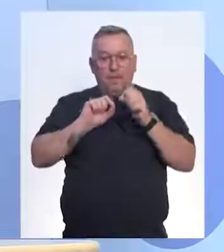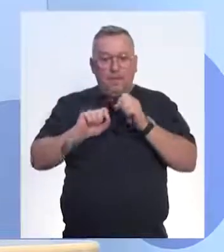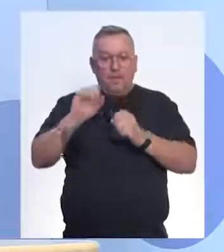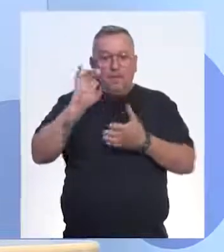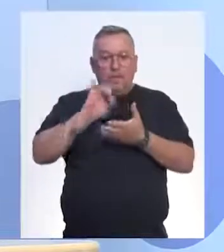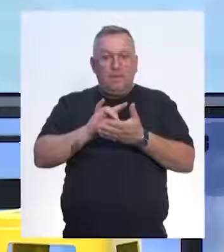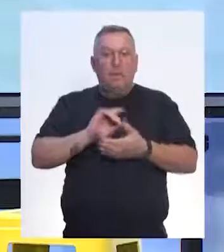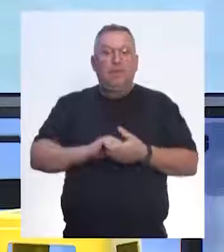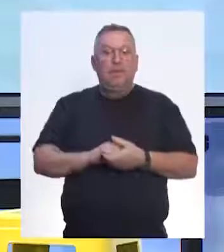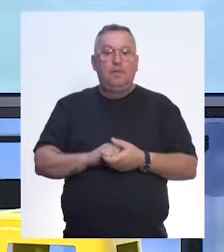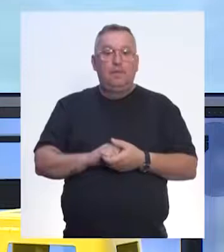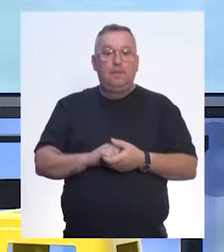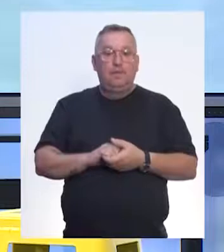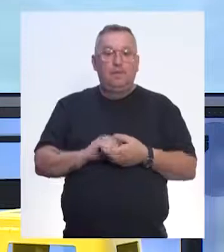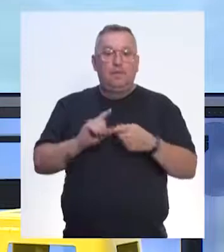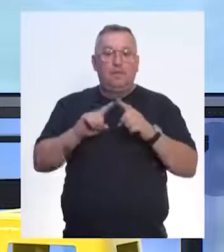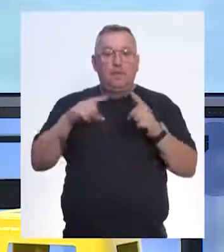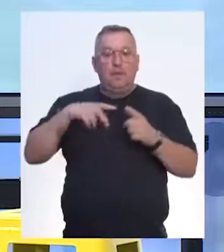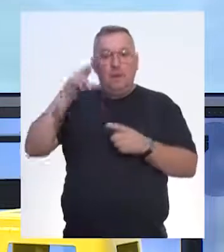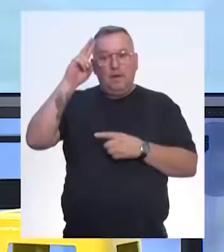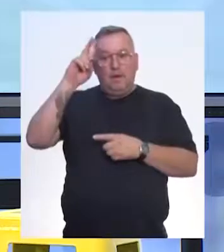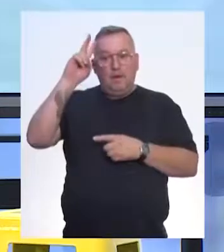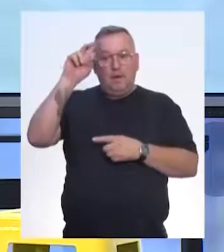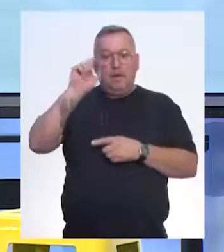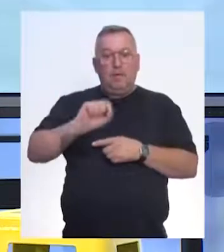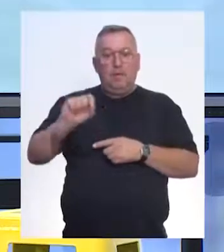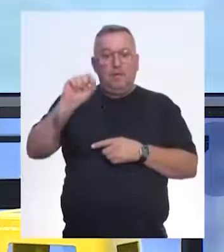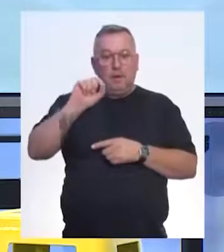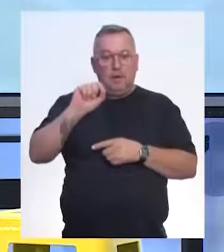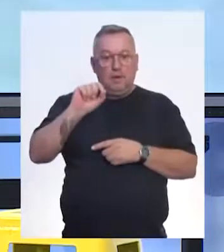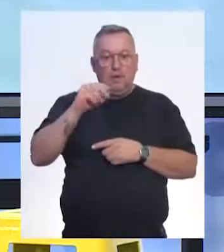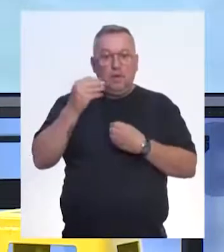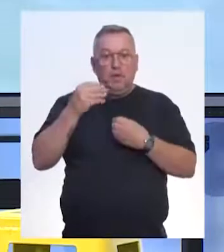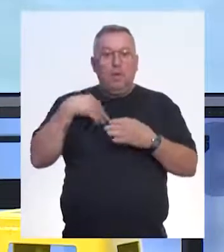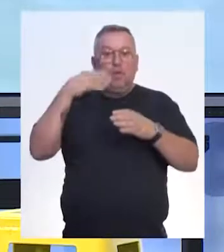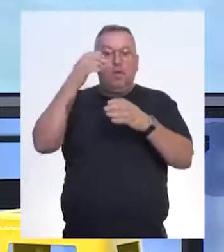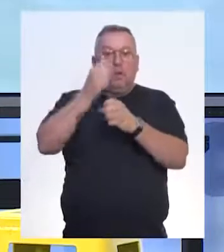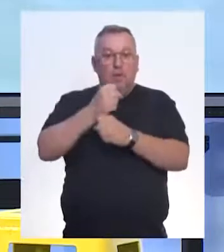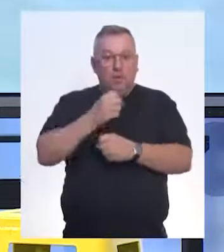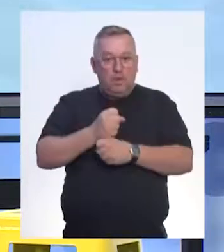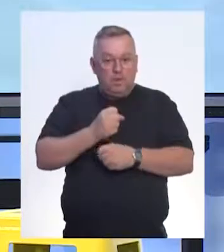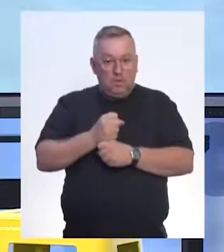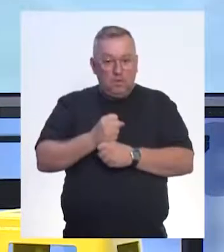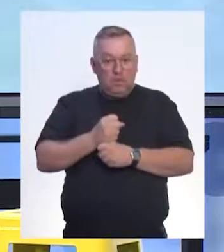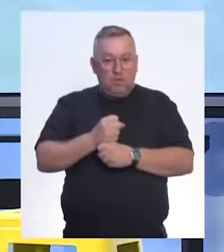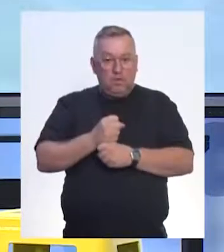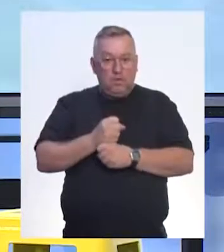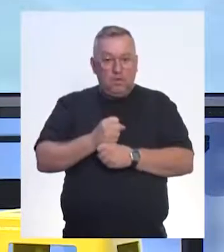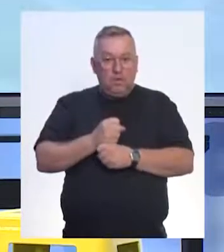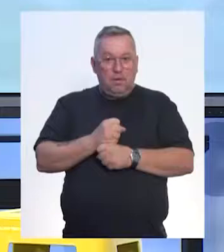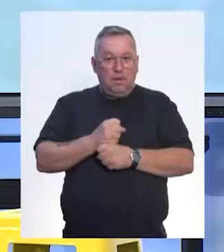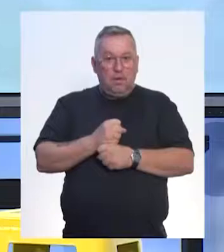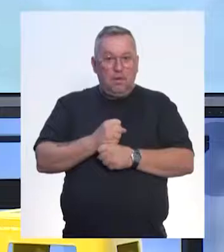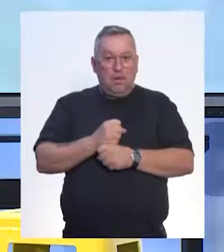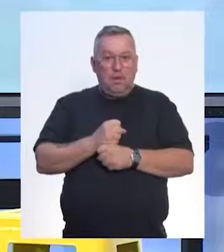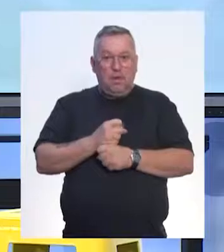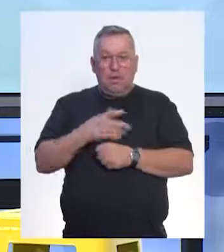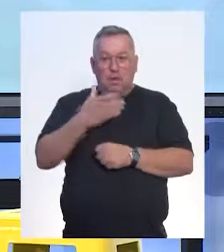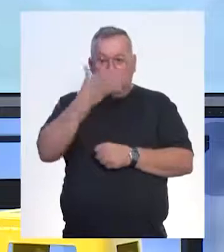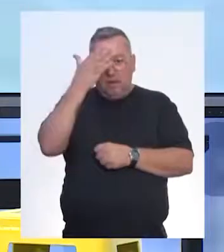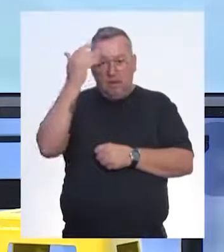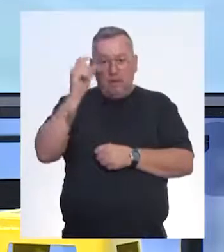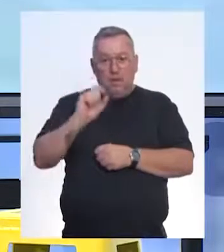né, Ale? Isso é verdade. Mas lembrem o que é perímetro. Como que eu calculo um perímetro? Não se esqueçam